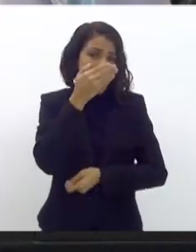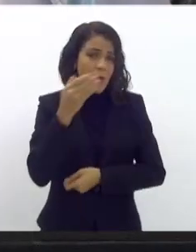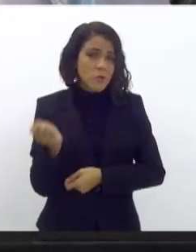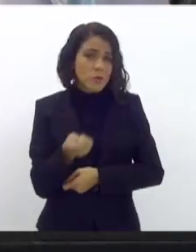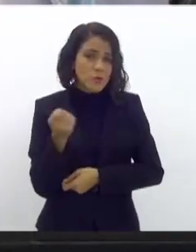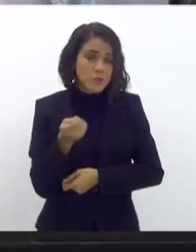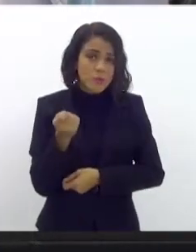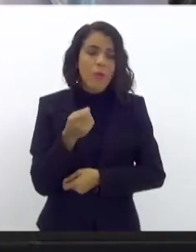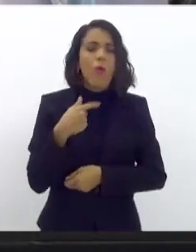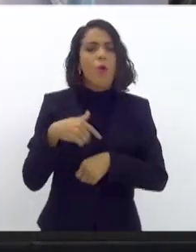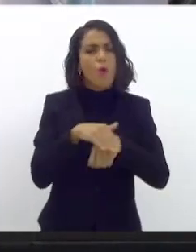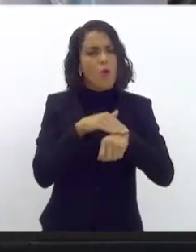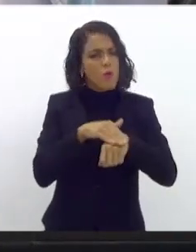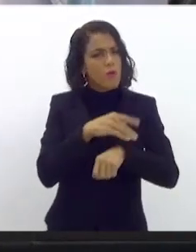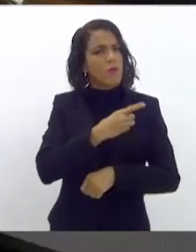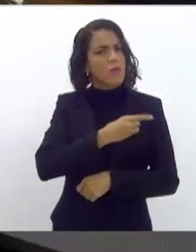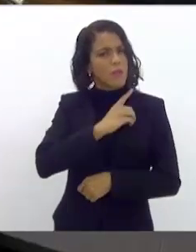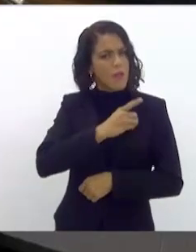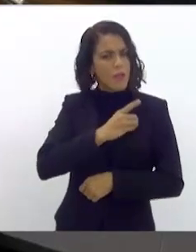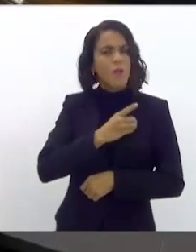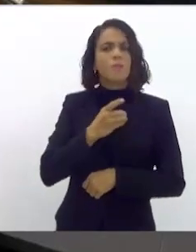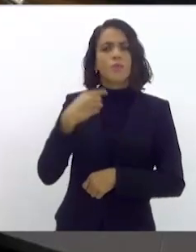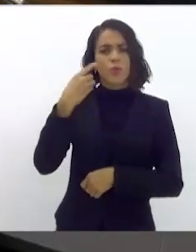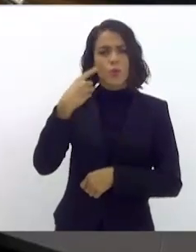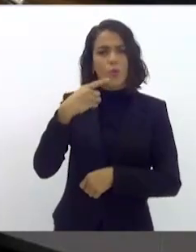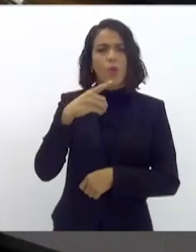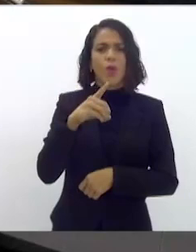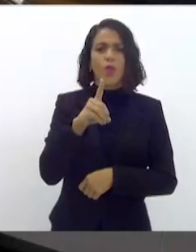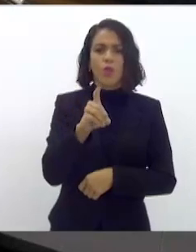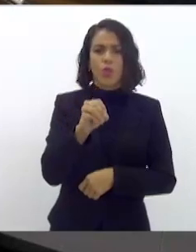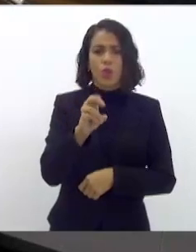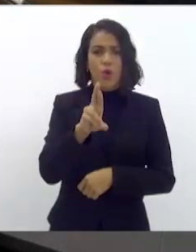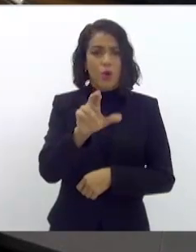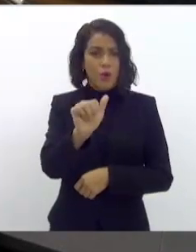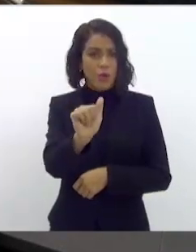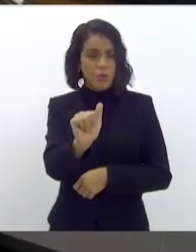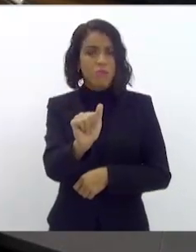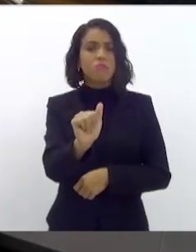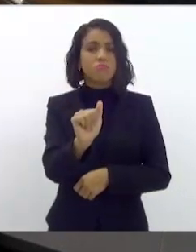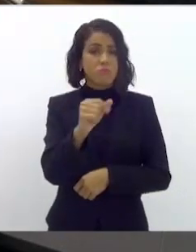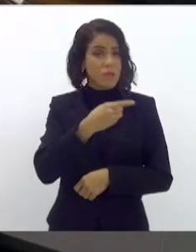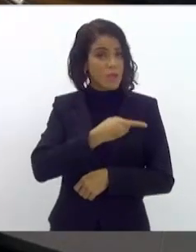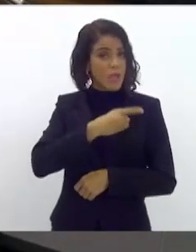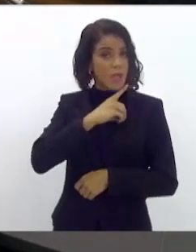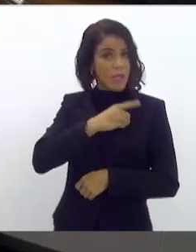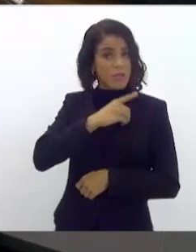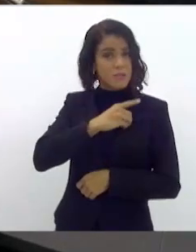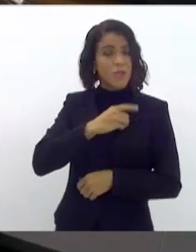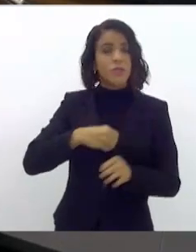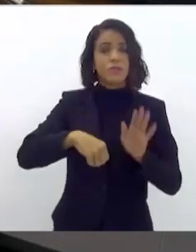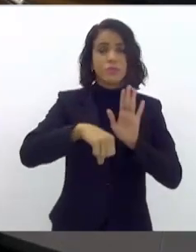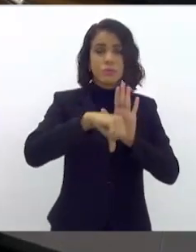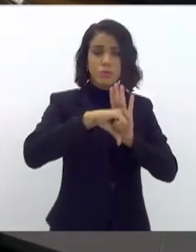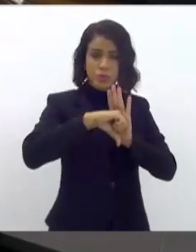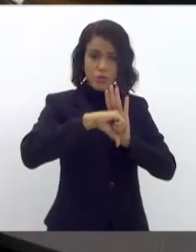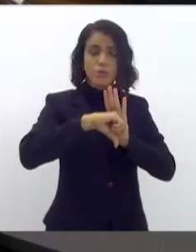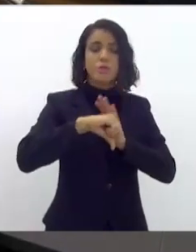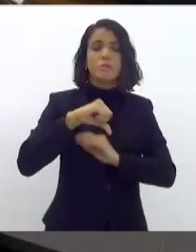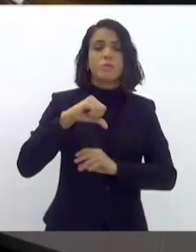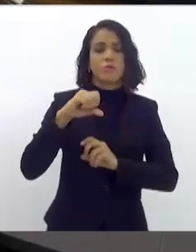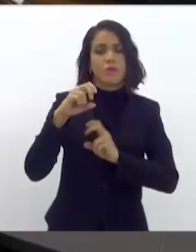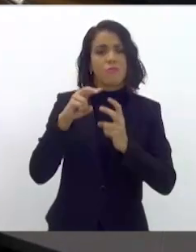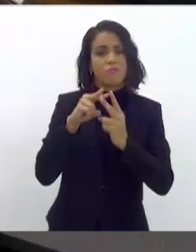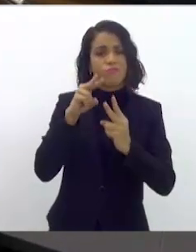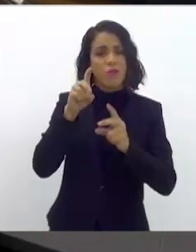delegada, que era a doutora Dora, que era a delegada da Delegacia de Crimes de